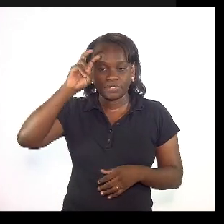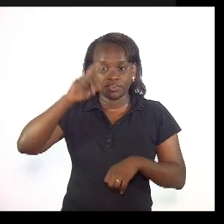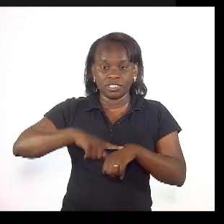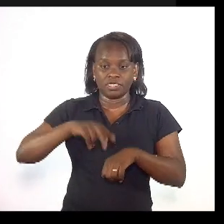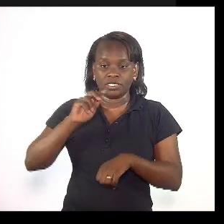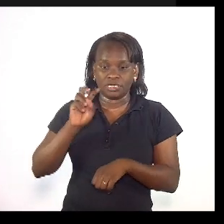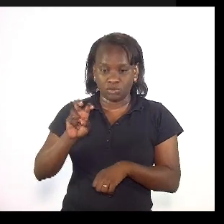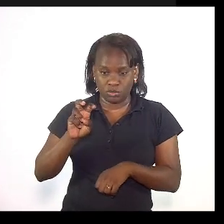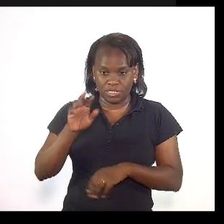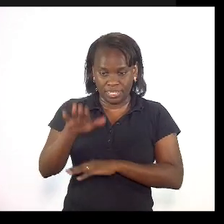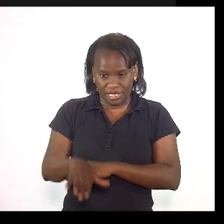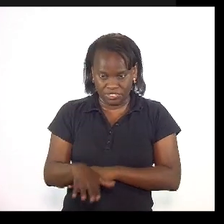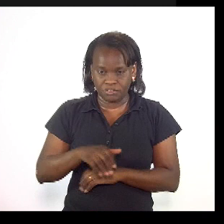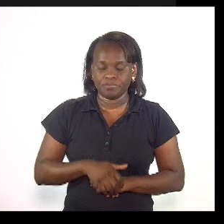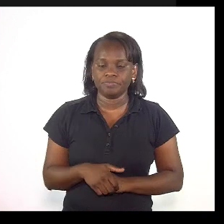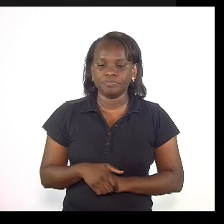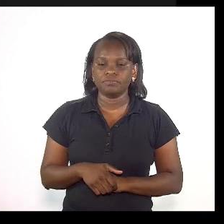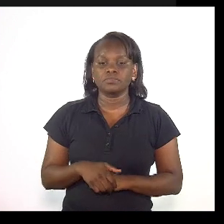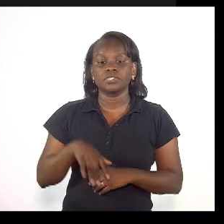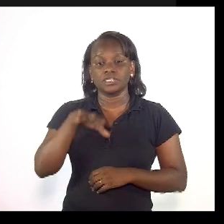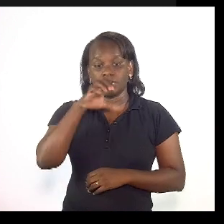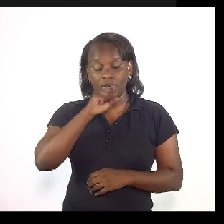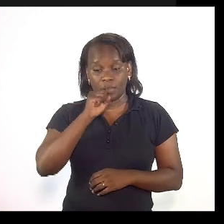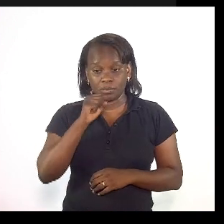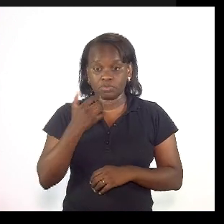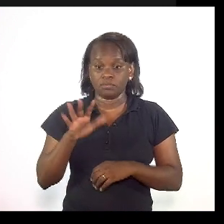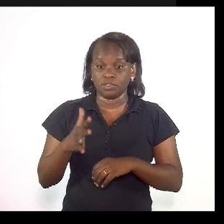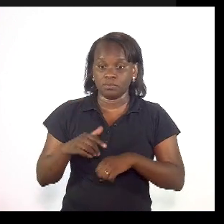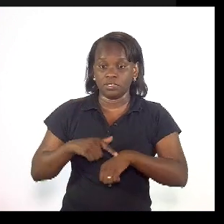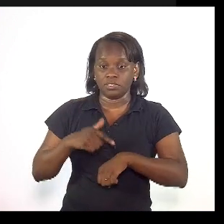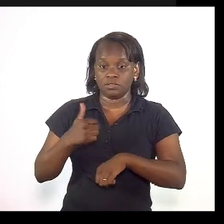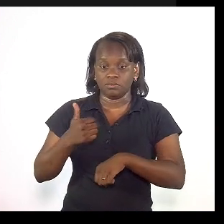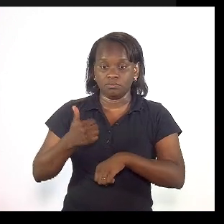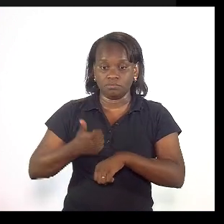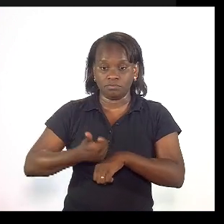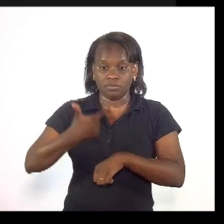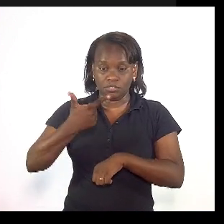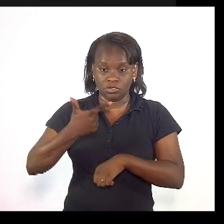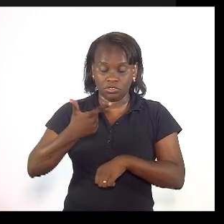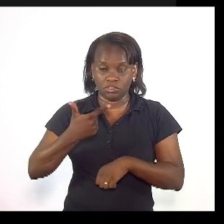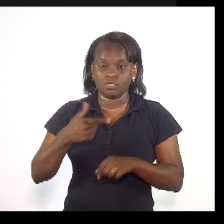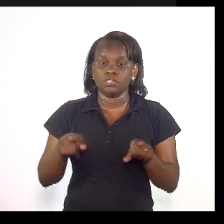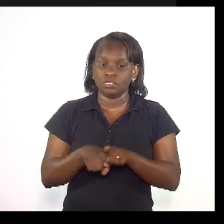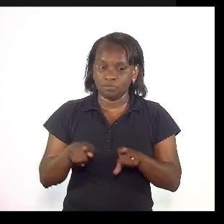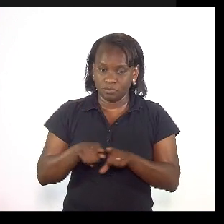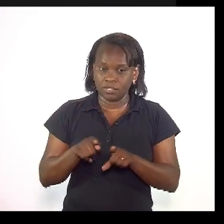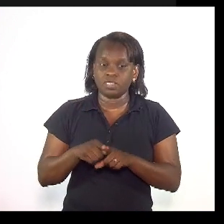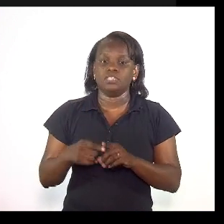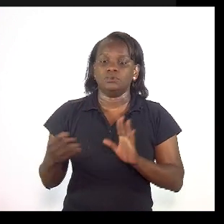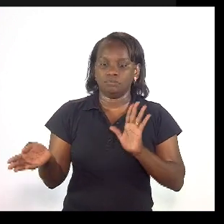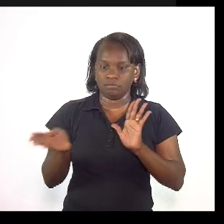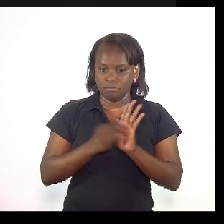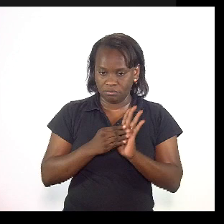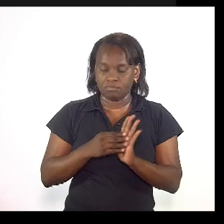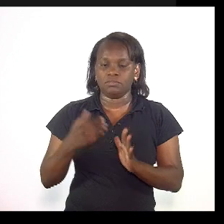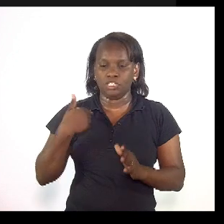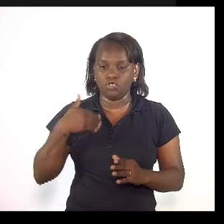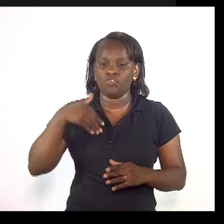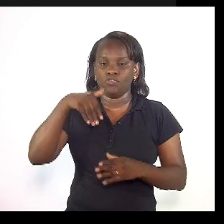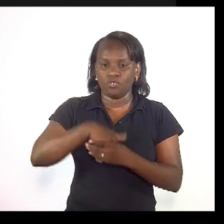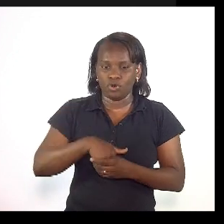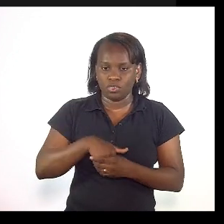horas. E sábado, por volta das 12 horas, também lá publicizei o meu